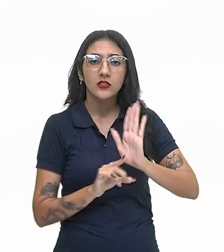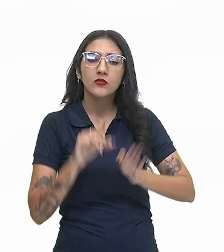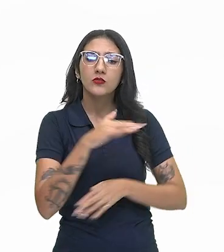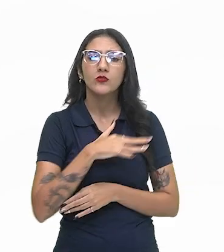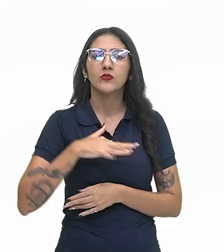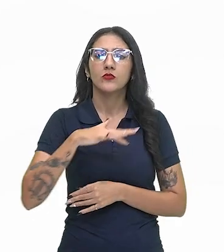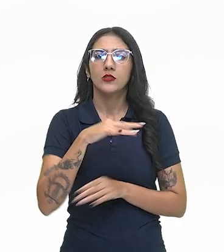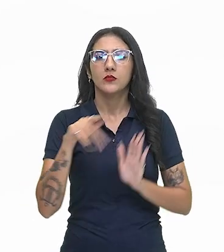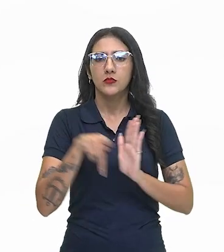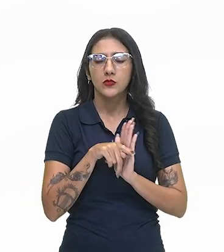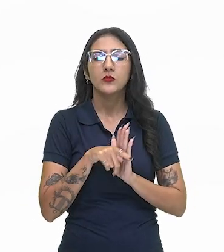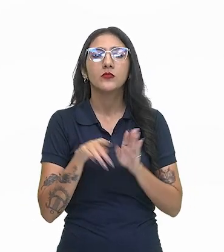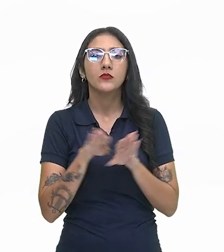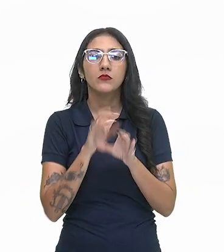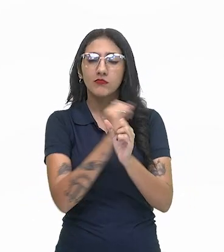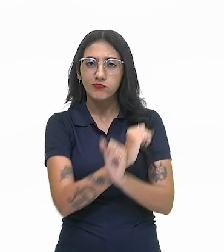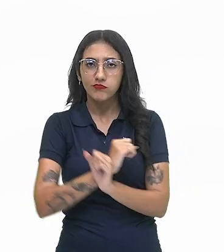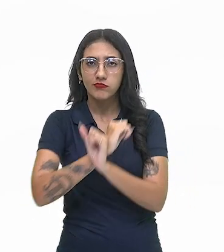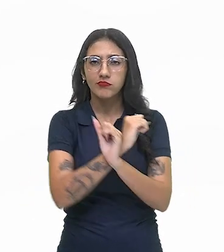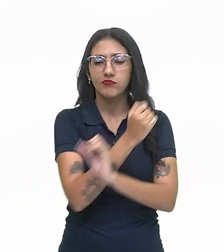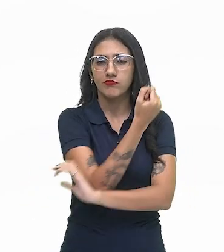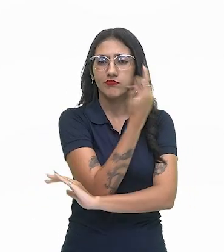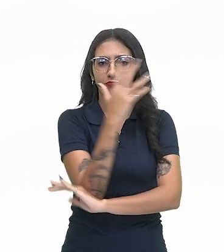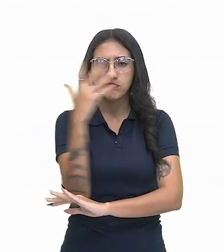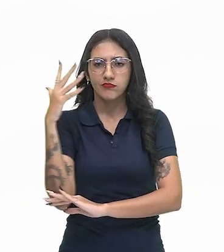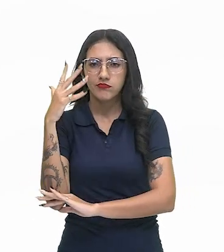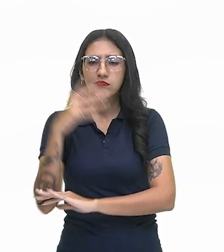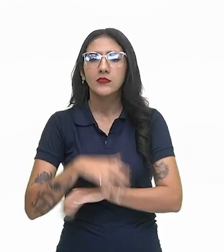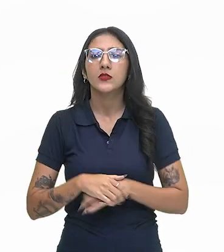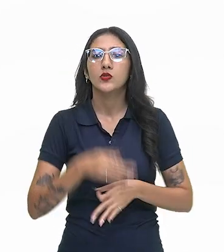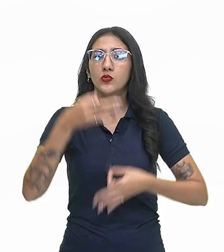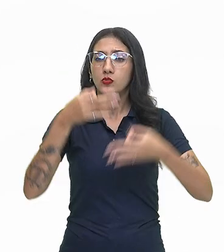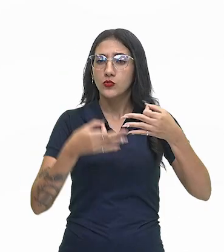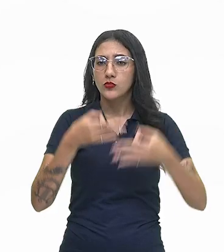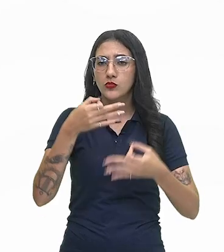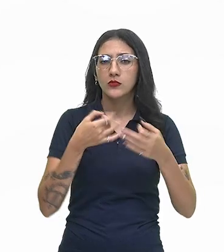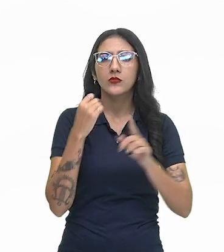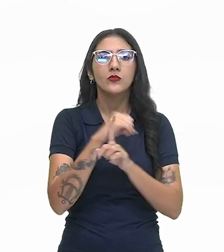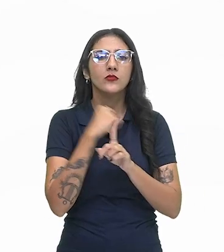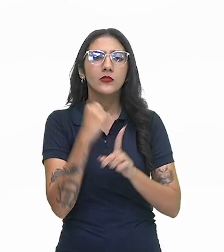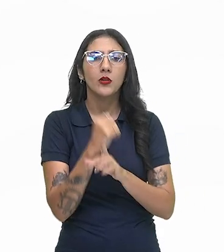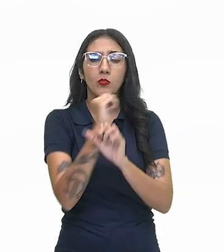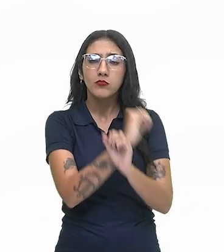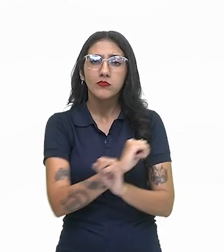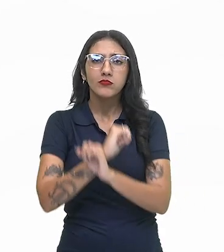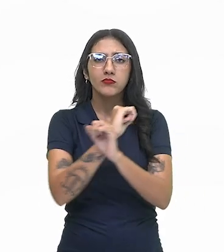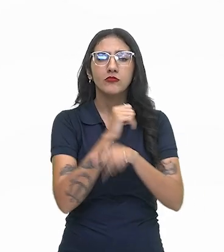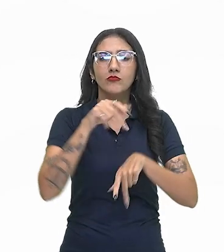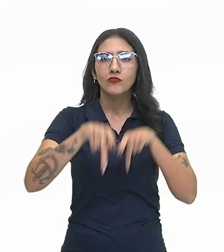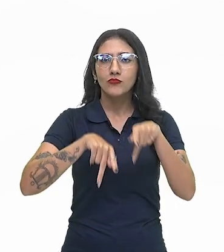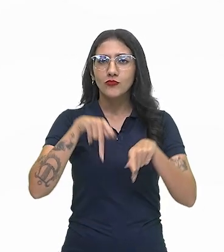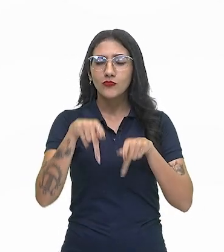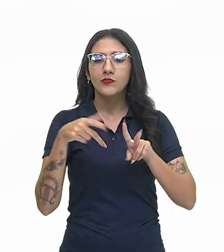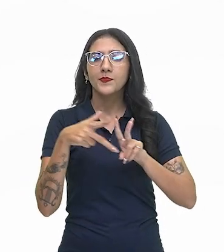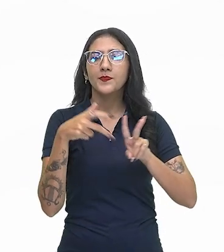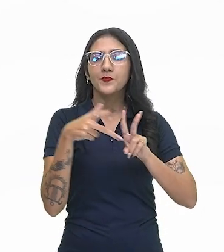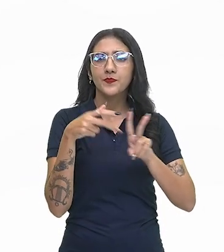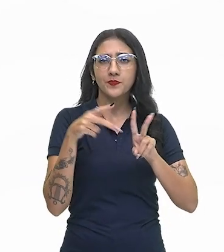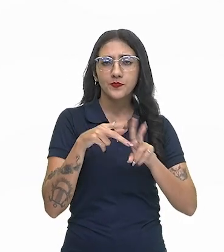territoriais, preservação ambiental, justiça social, proteção das populações